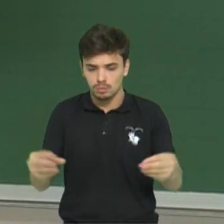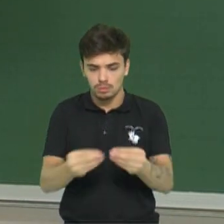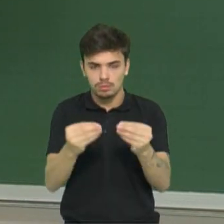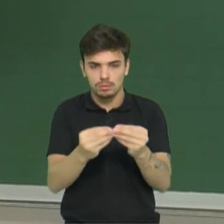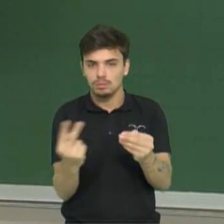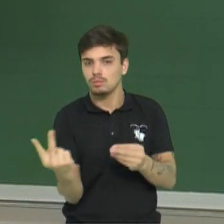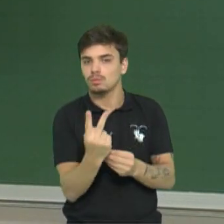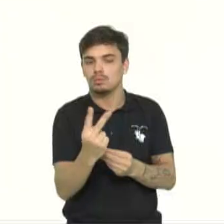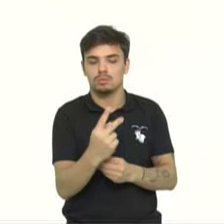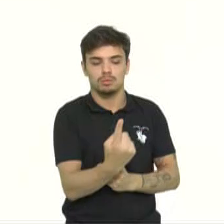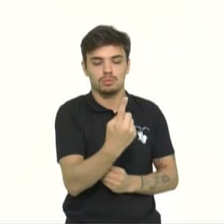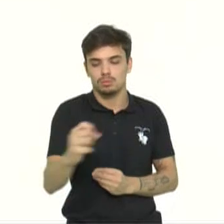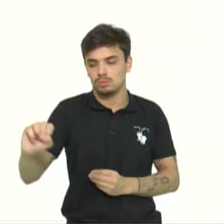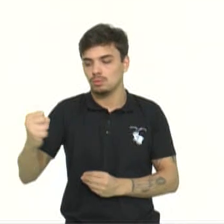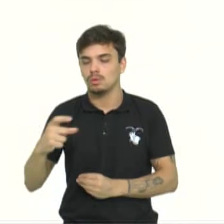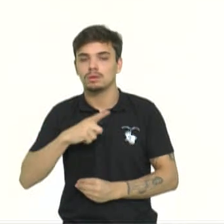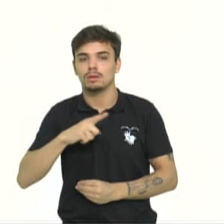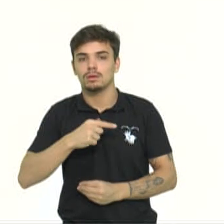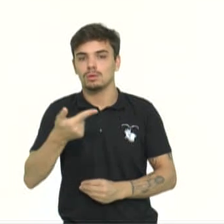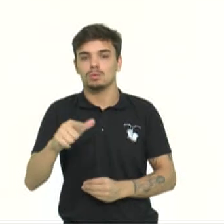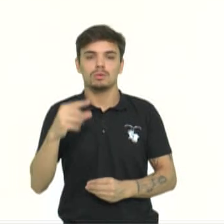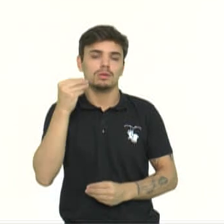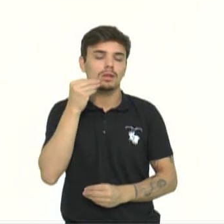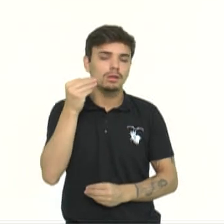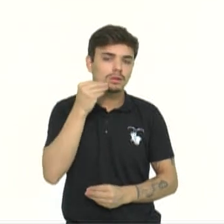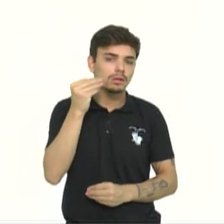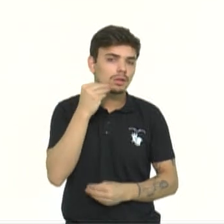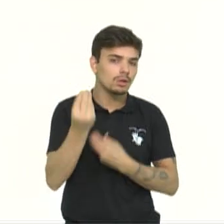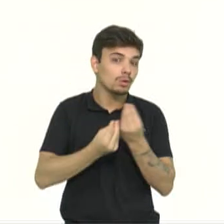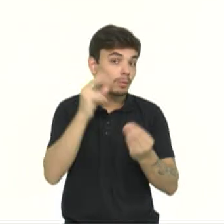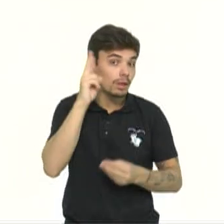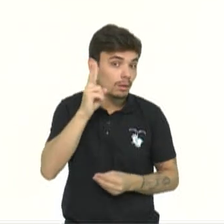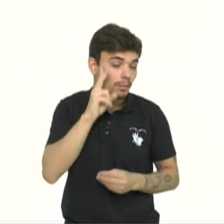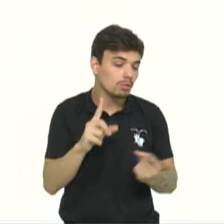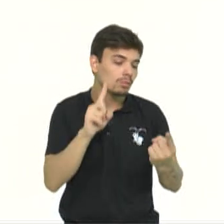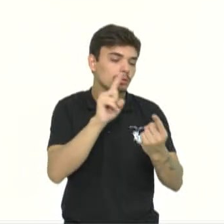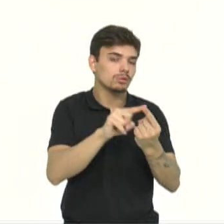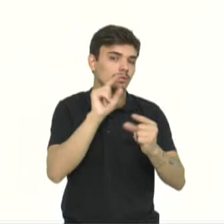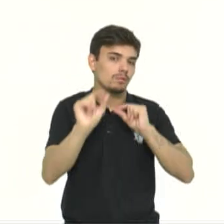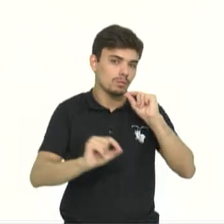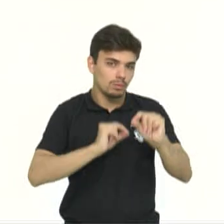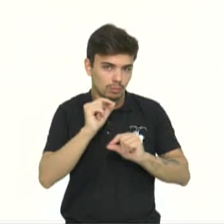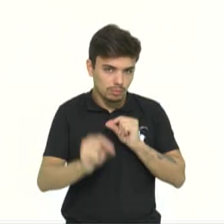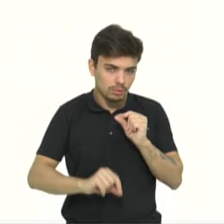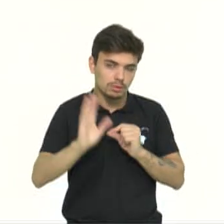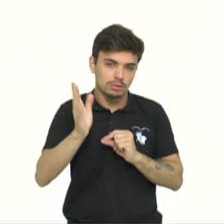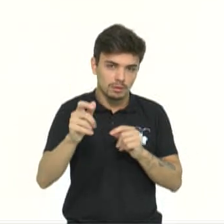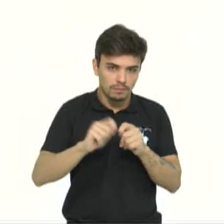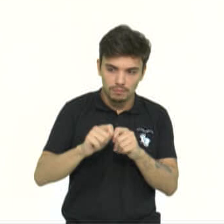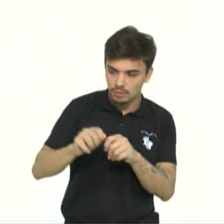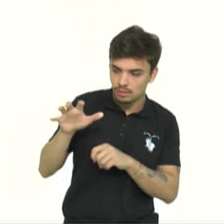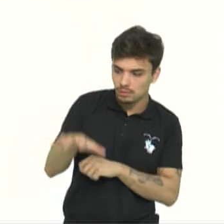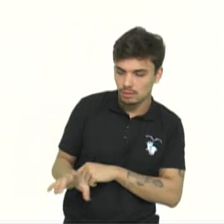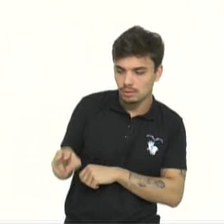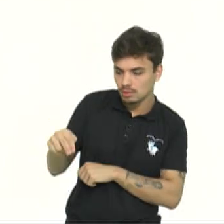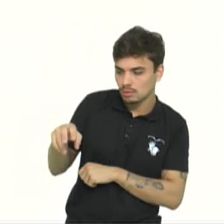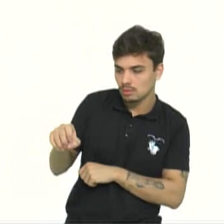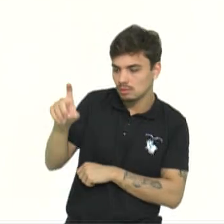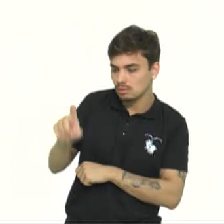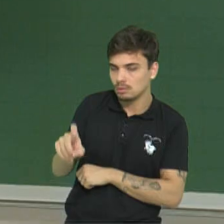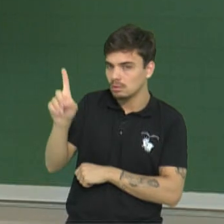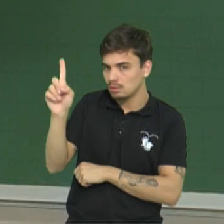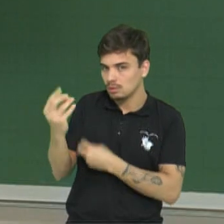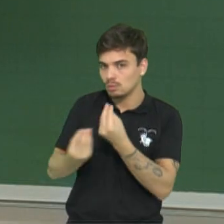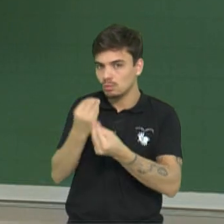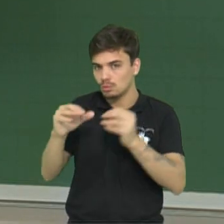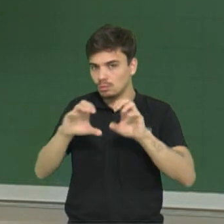o 8, os próximos a gente faz por tentativa, lembrando que o objetivo agora, já que a gente fez esse NOx aqui, esse